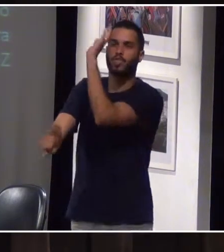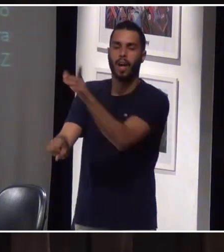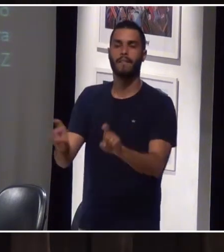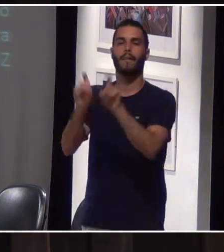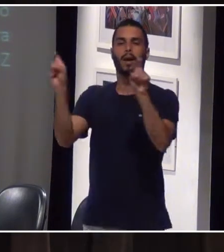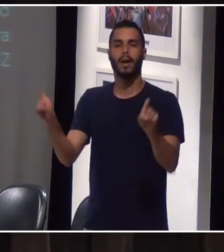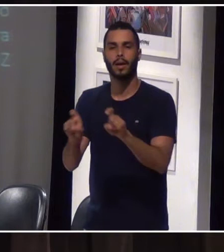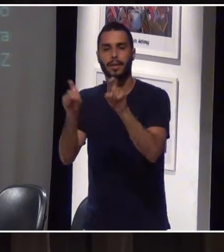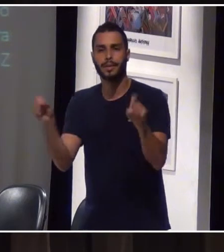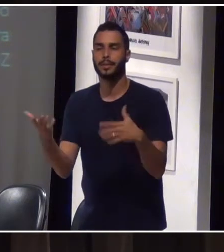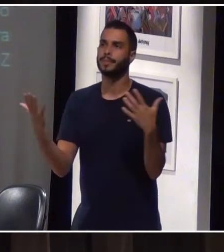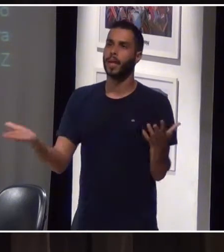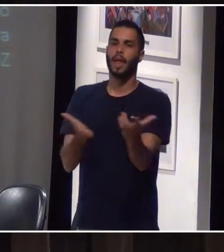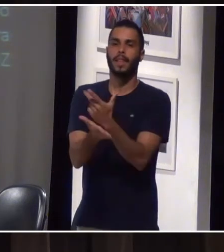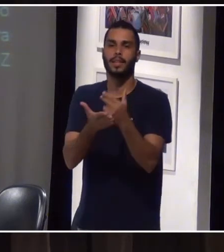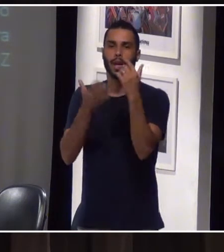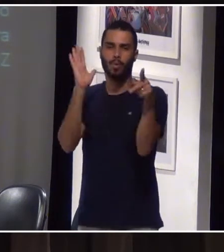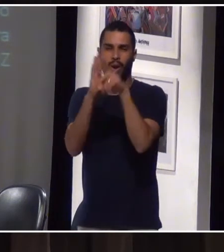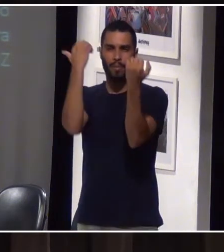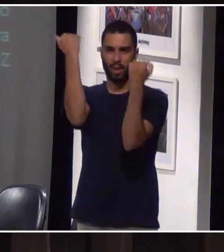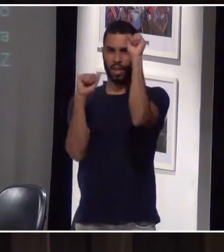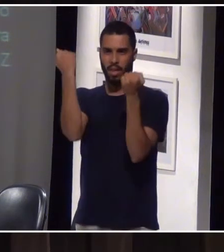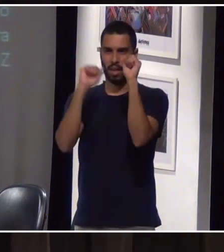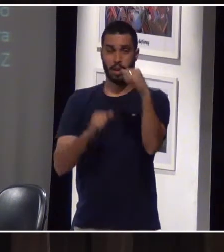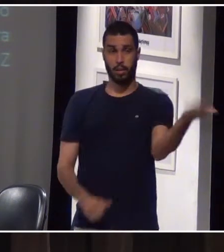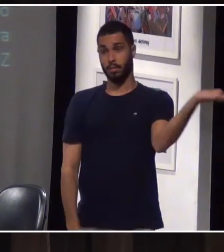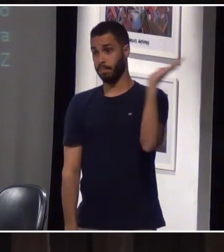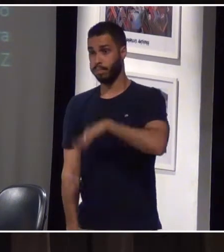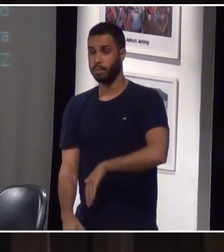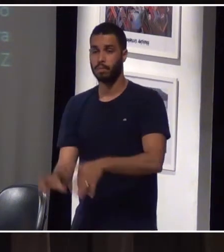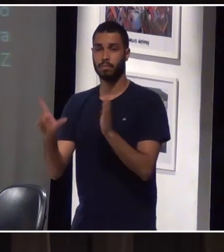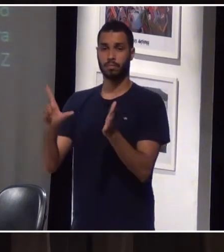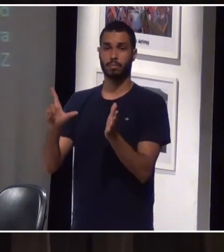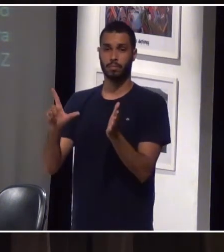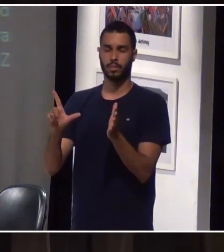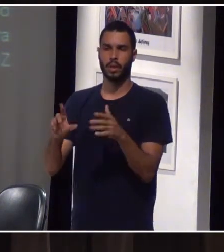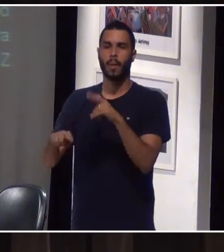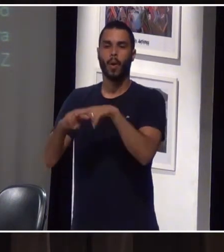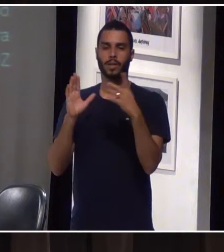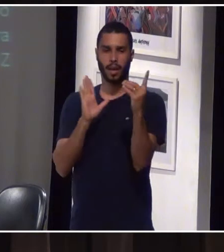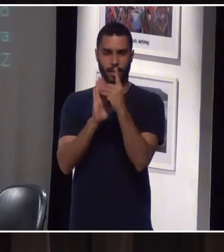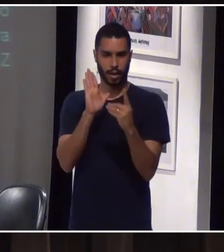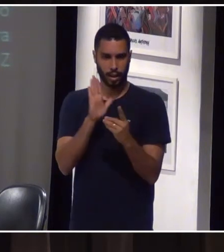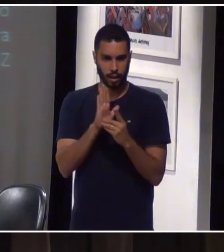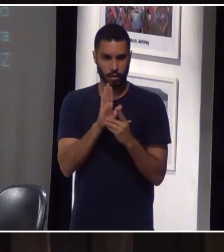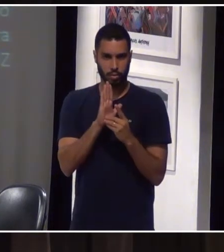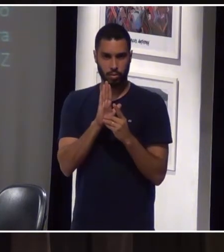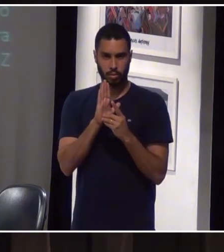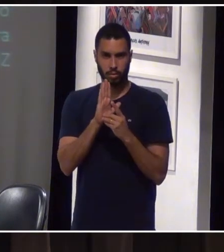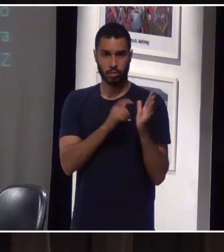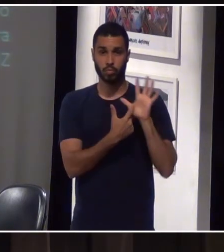área de desenho industrial, e que vieram fazer o Letras Libras. Porque o decreto já